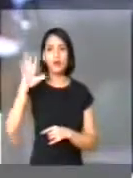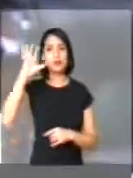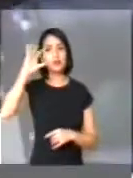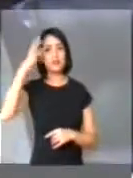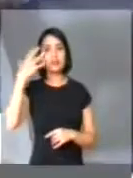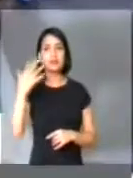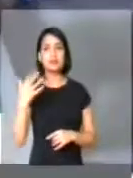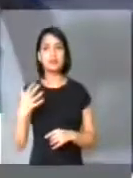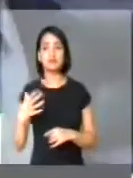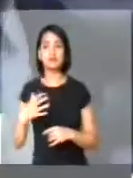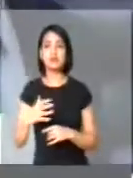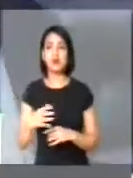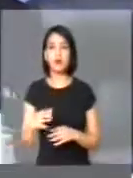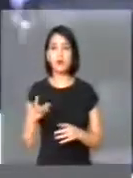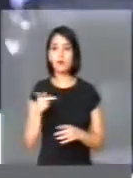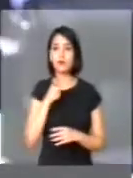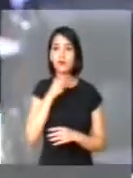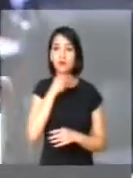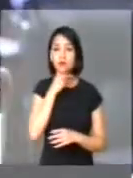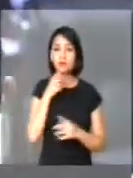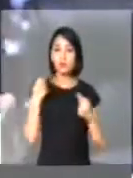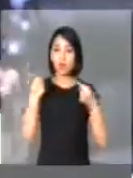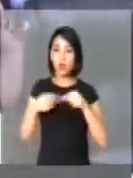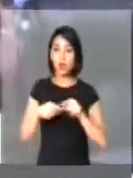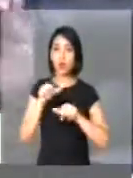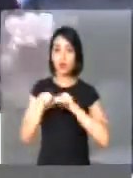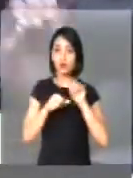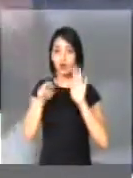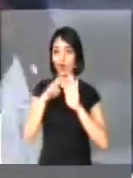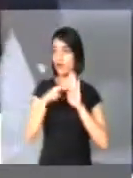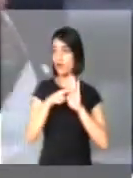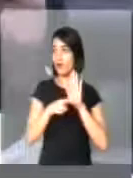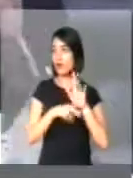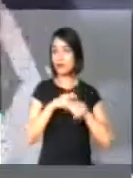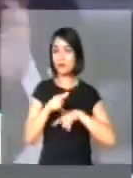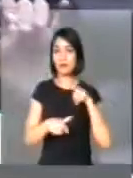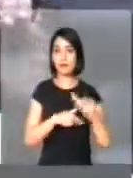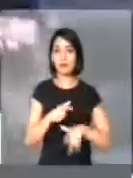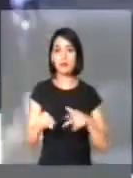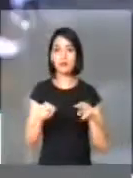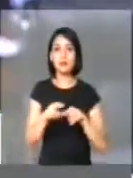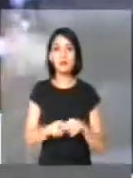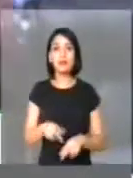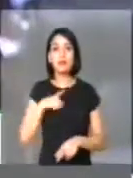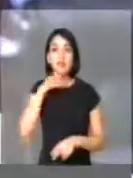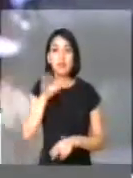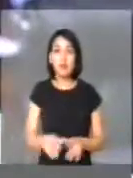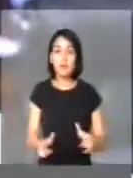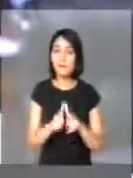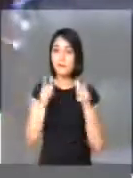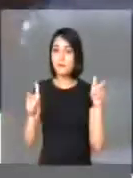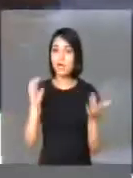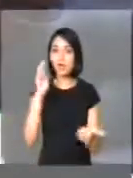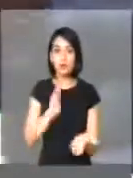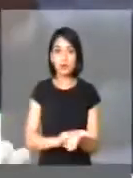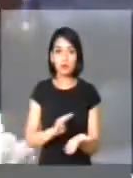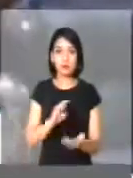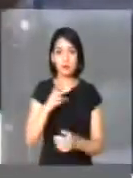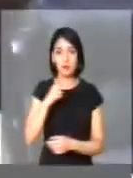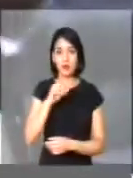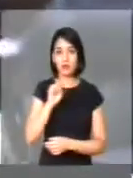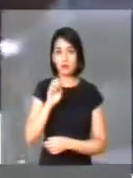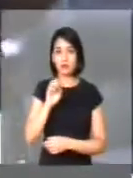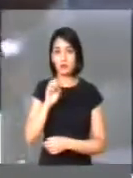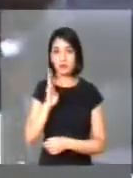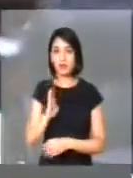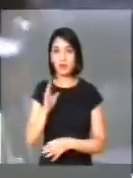Nacional contra a reforma trabalhista. Por isso eu quero dizer que eu tenho certeza que a maioria dos membros do PSB votarão contra essa urgência. E